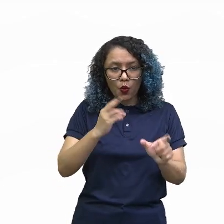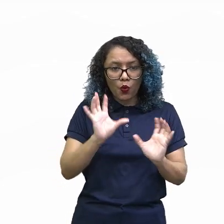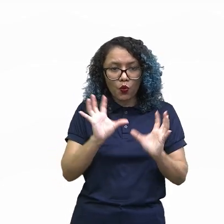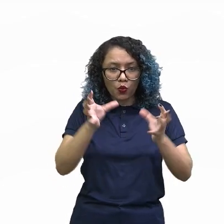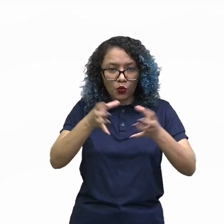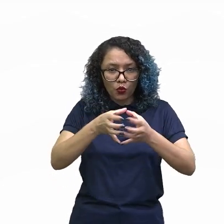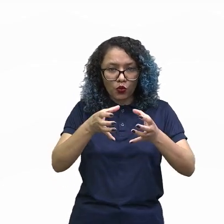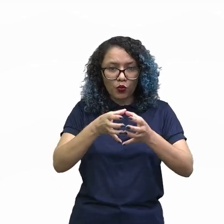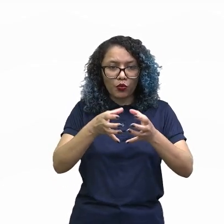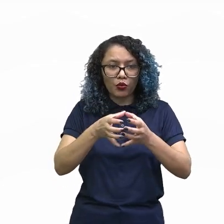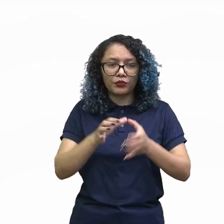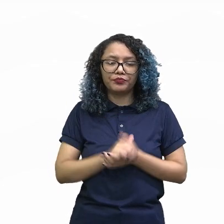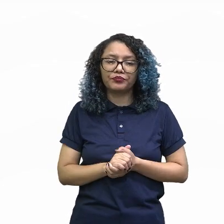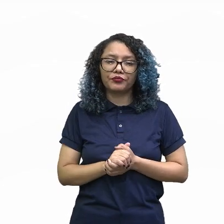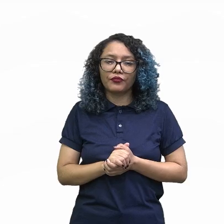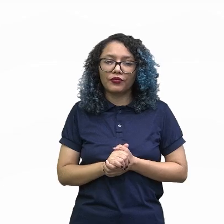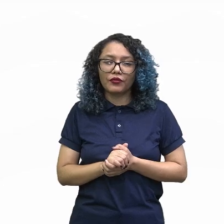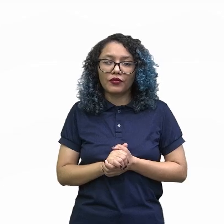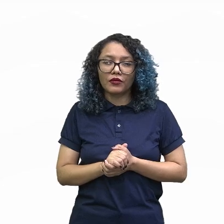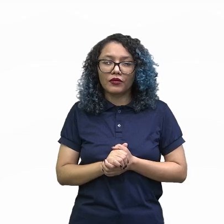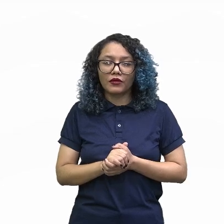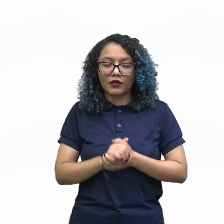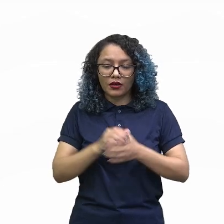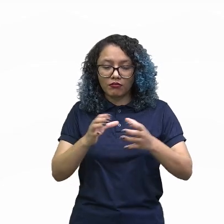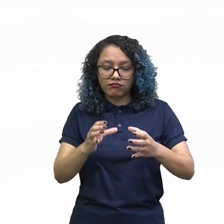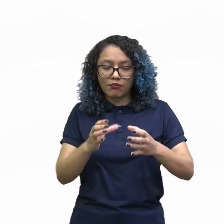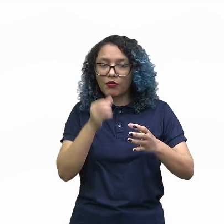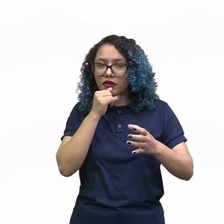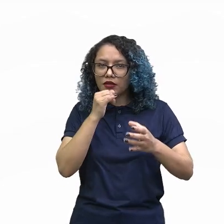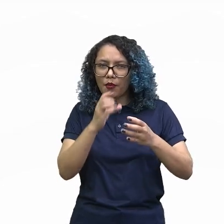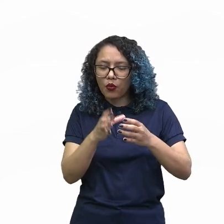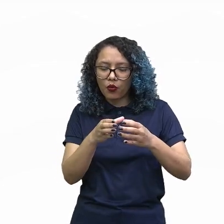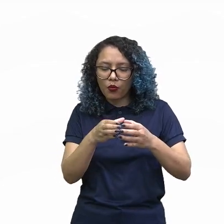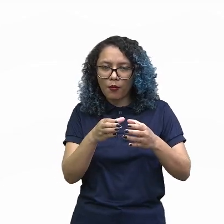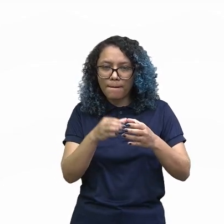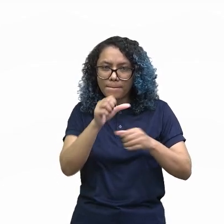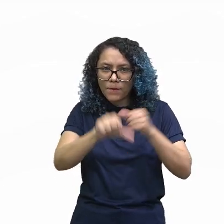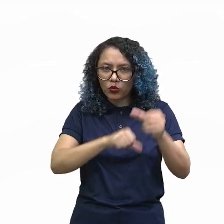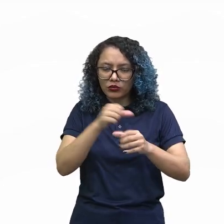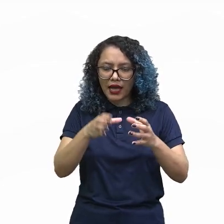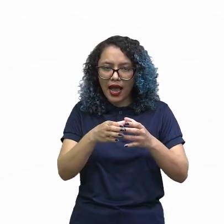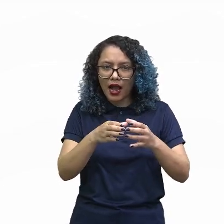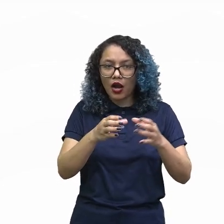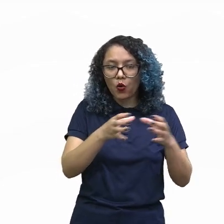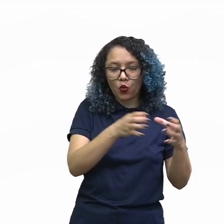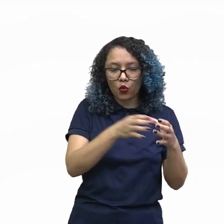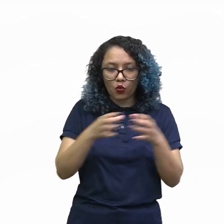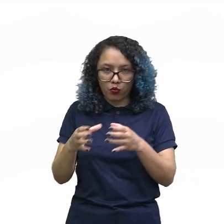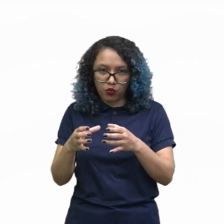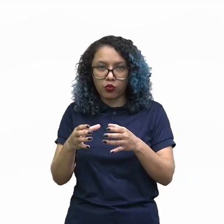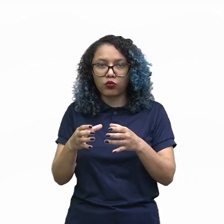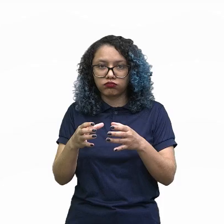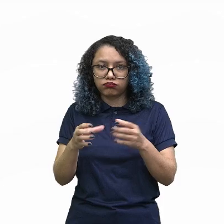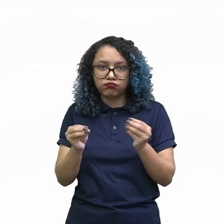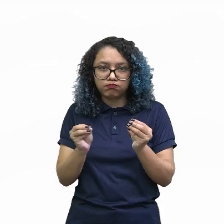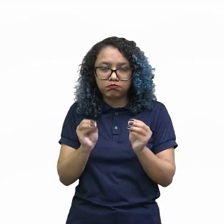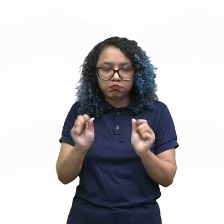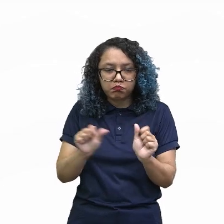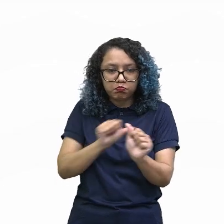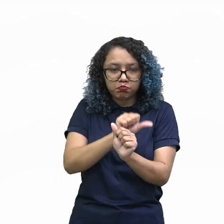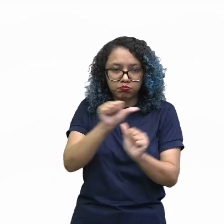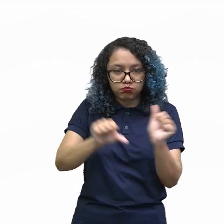indivíduos mudar de posição dentro da estrutura social. Quando isso acontece, diz-se que essa